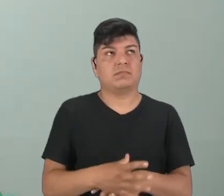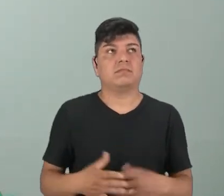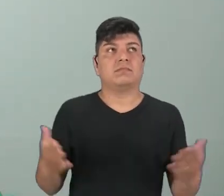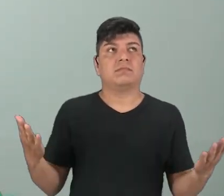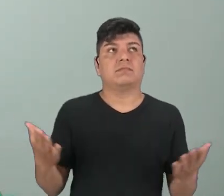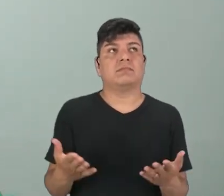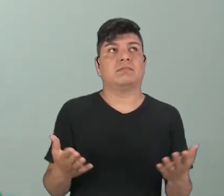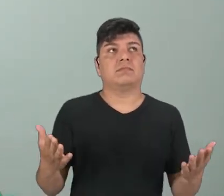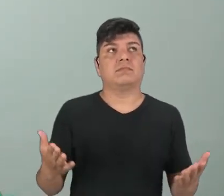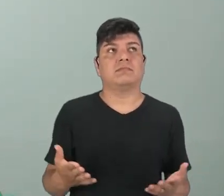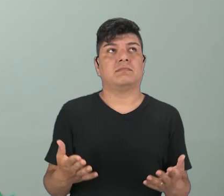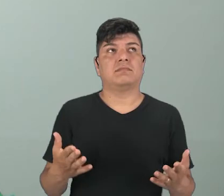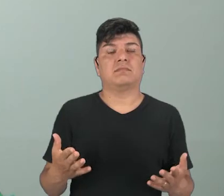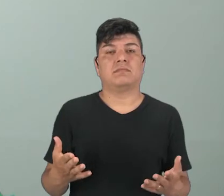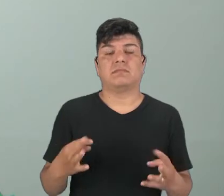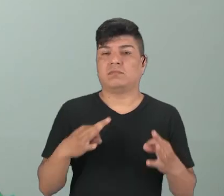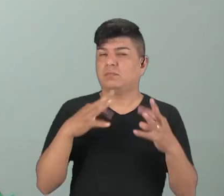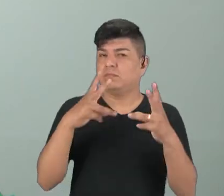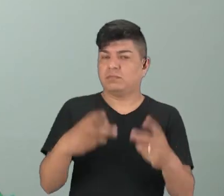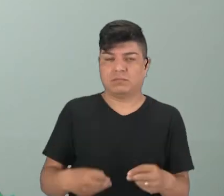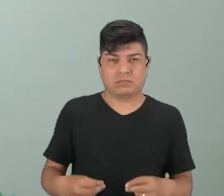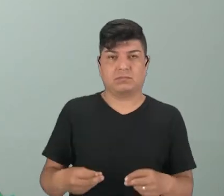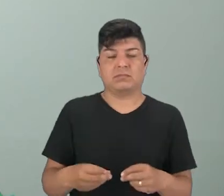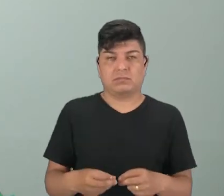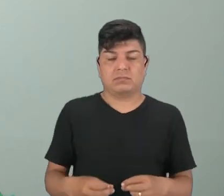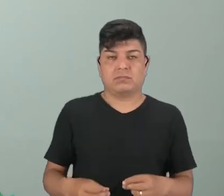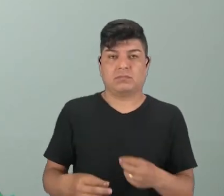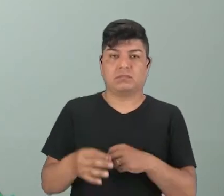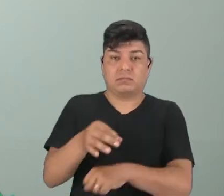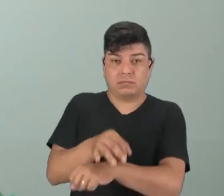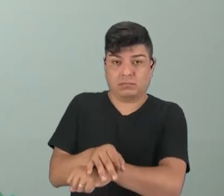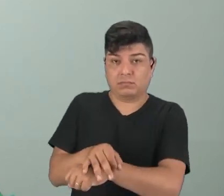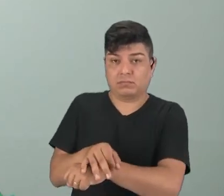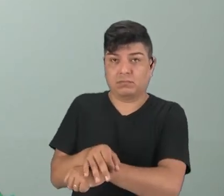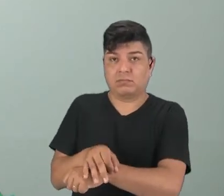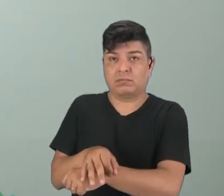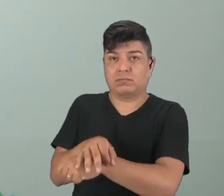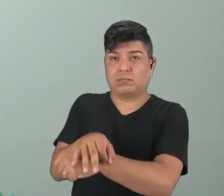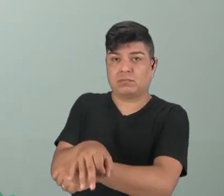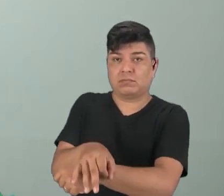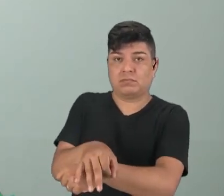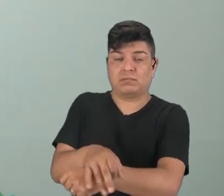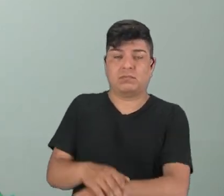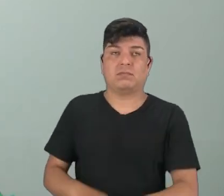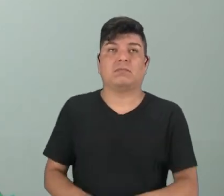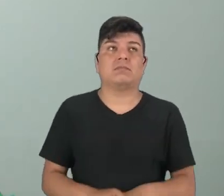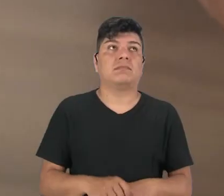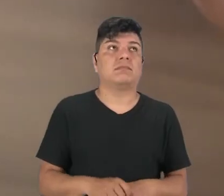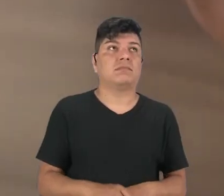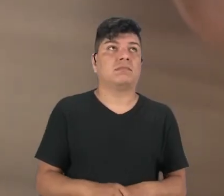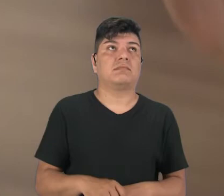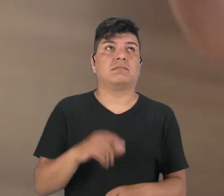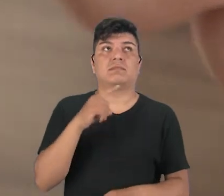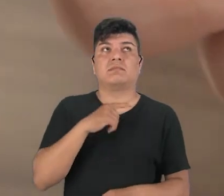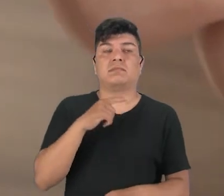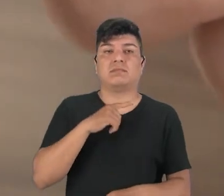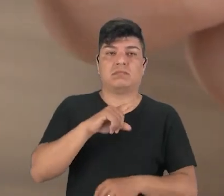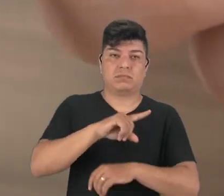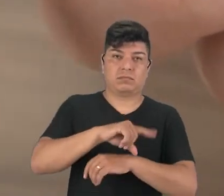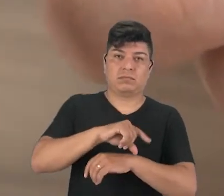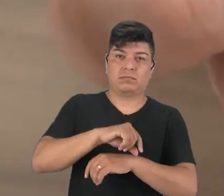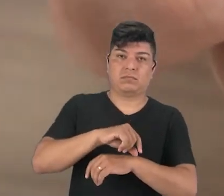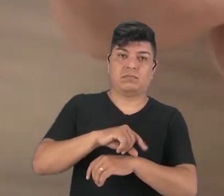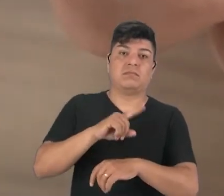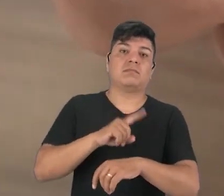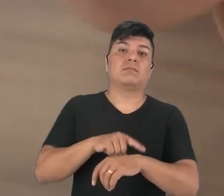né, que eles dão tudo. Veja bem. Aqui, ó, nós temos as horas e tem